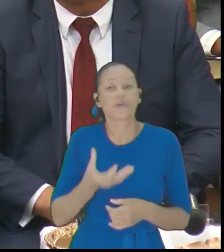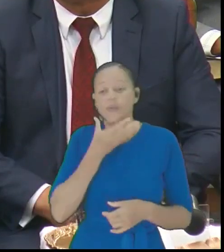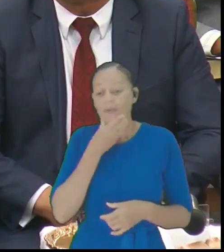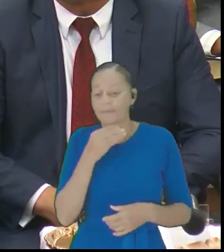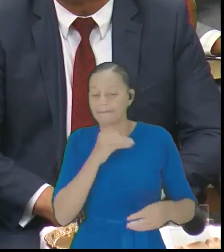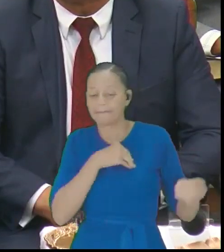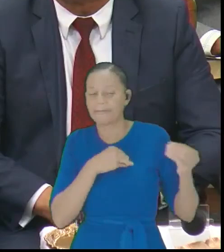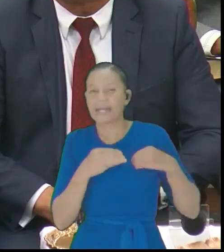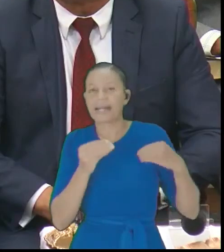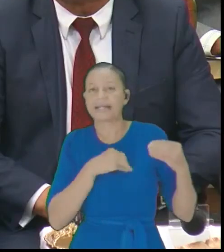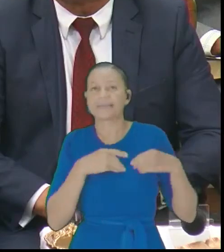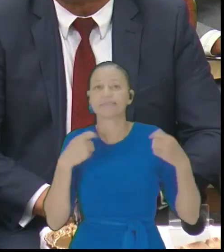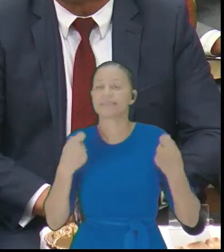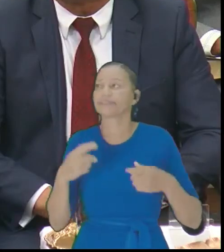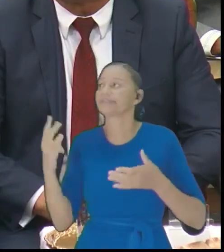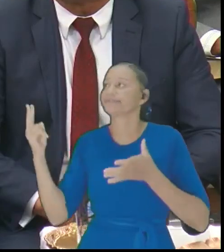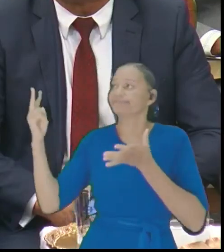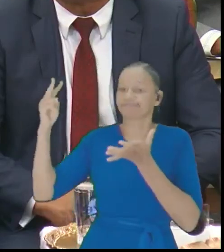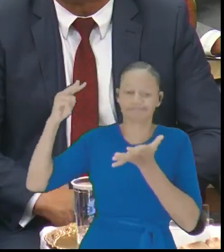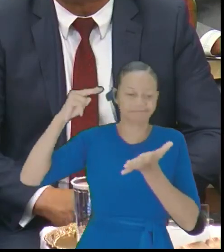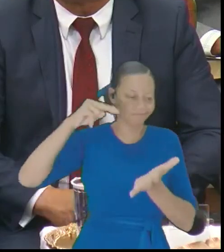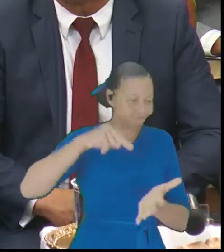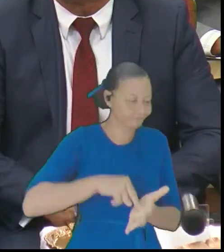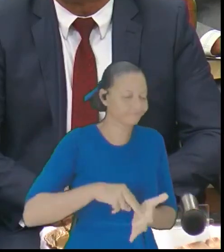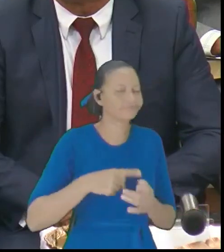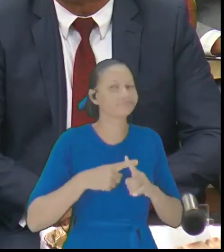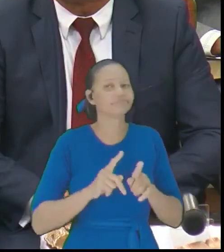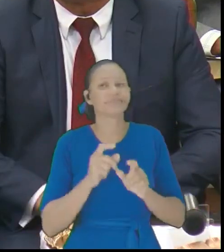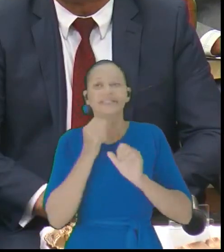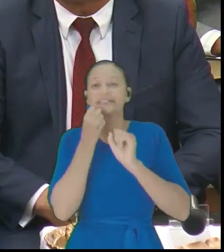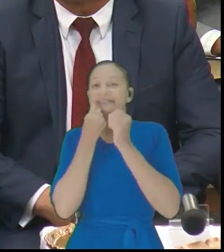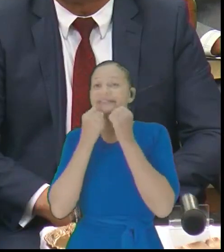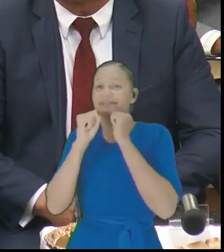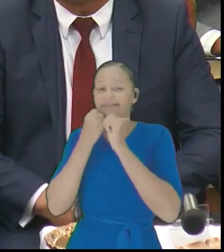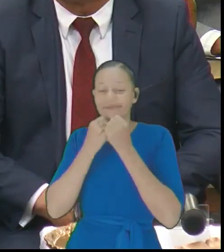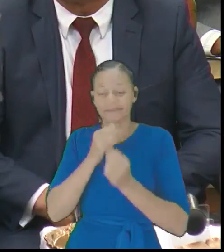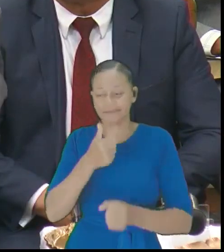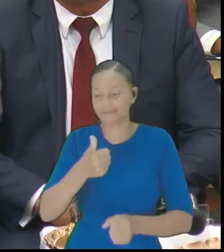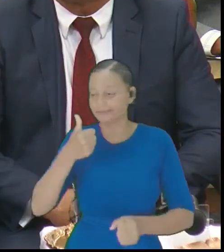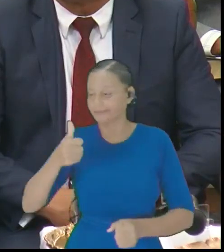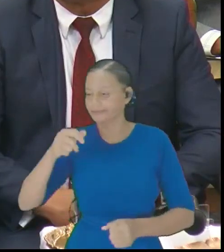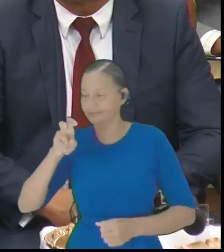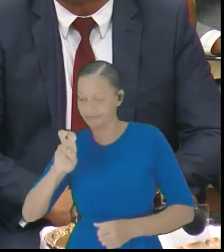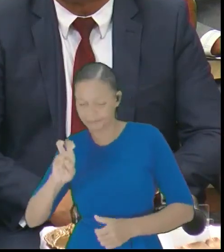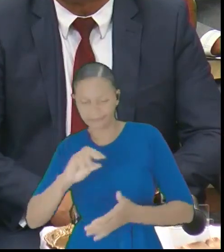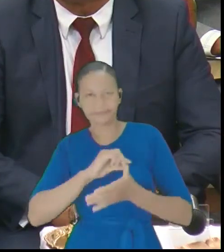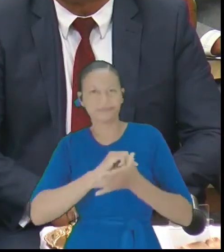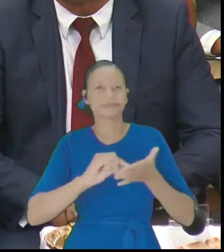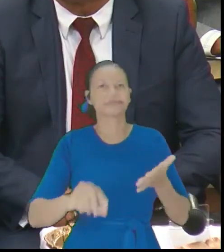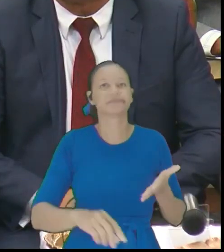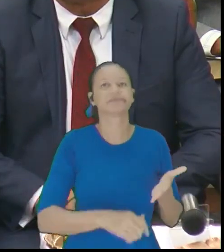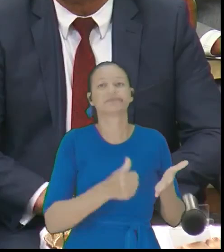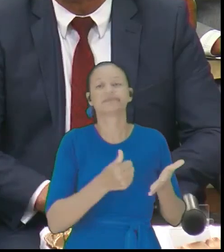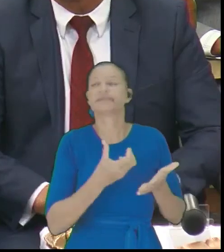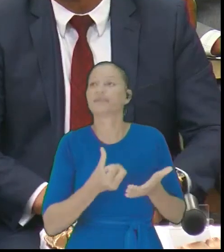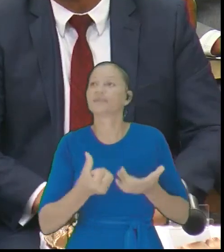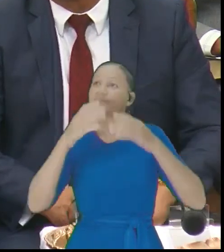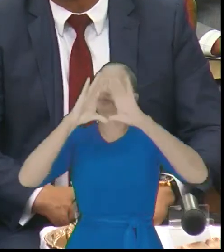peca e Deus precisa vir à terra. Mas o Salmo 115, verso 16 diz que os céus são os céus do